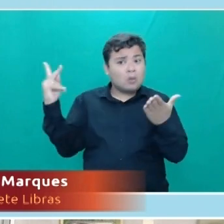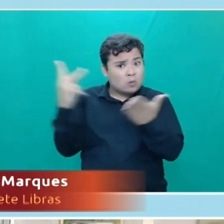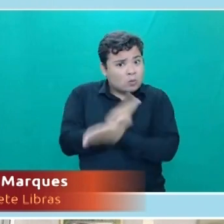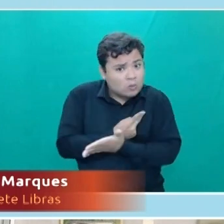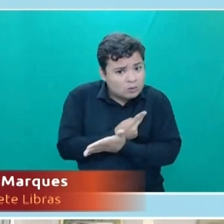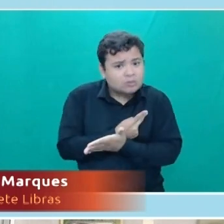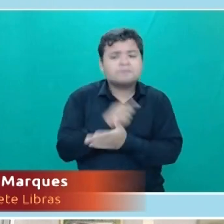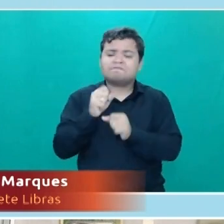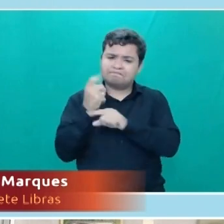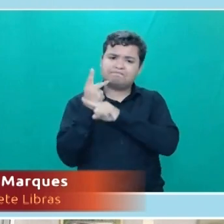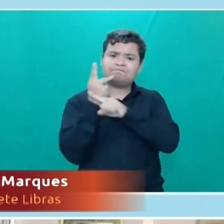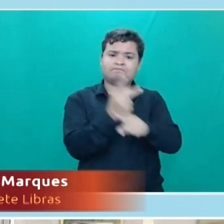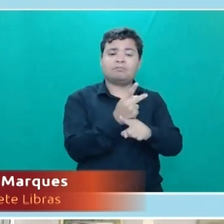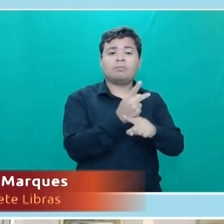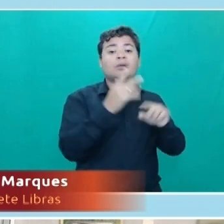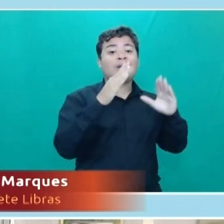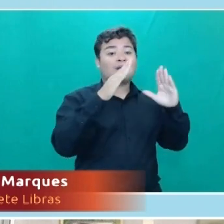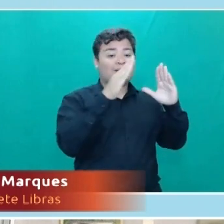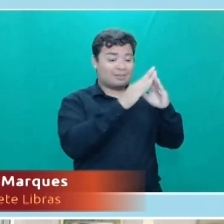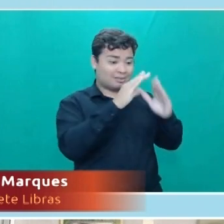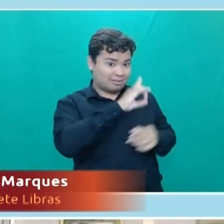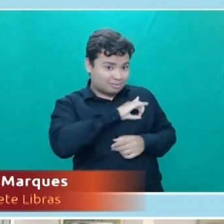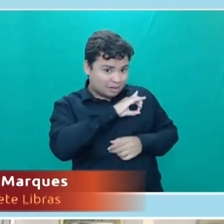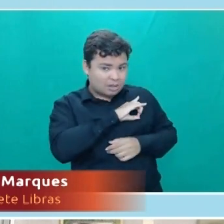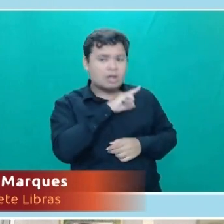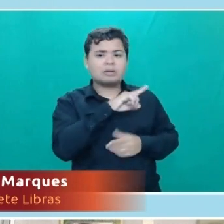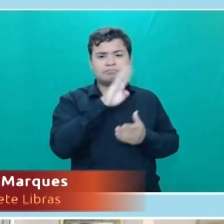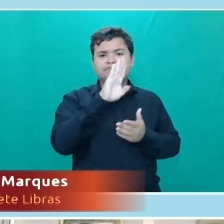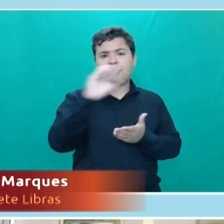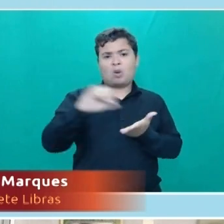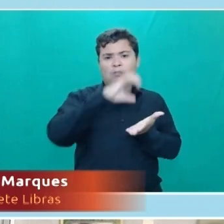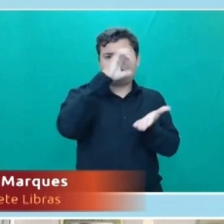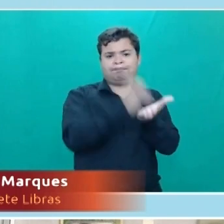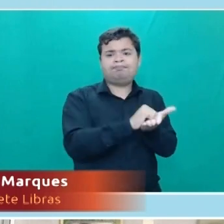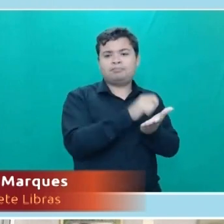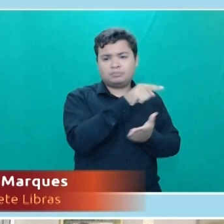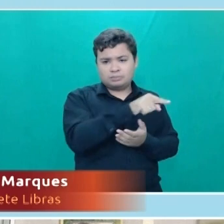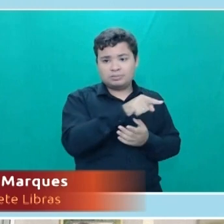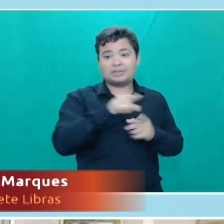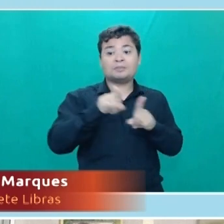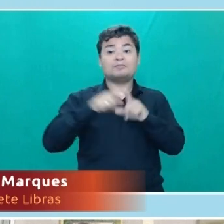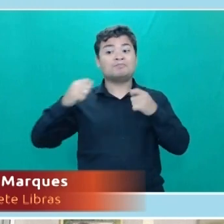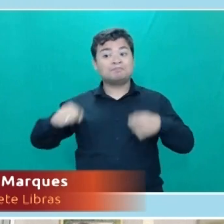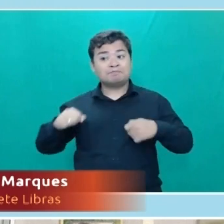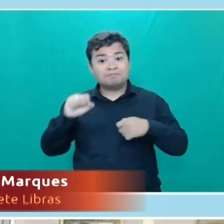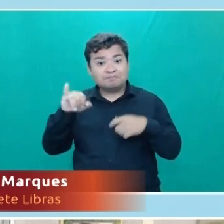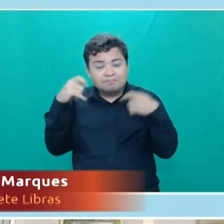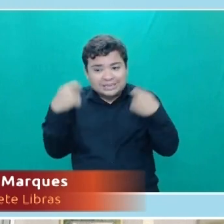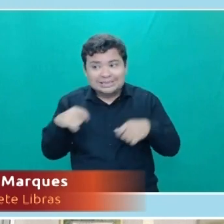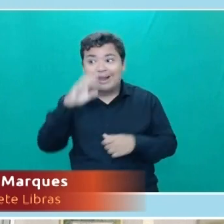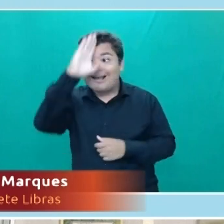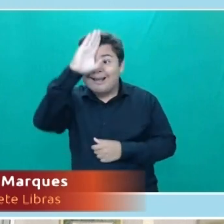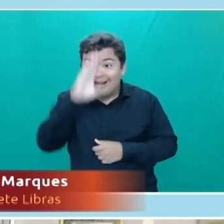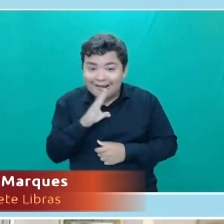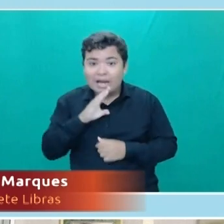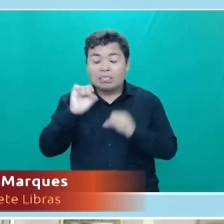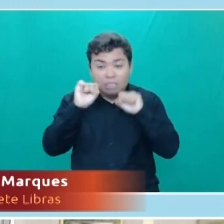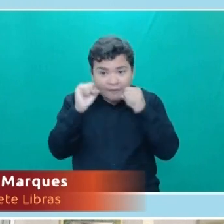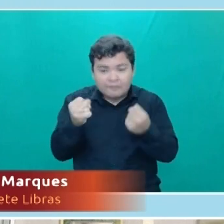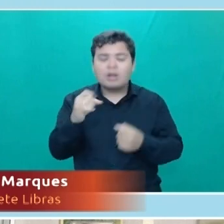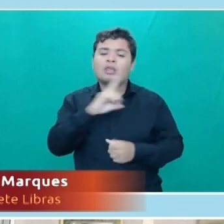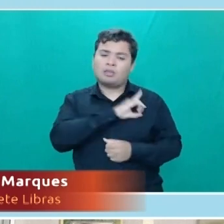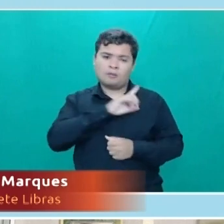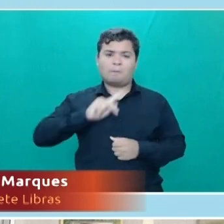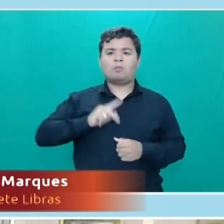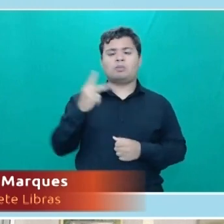racismo, procure uma delegacia para registrar o boletim de ocorrência. Se precisar de defensoria gratuita, procure a Defensoria Pública do Estado